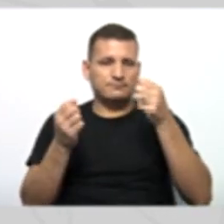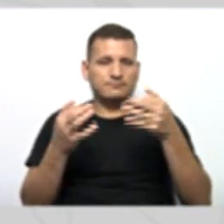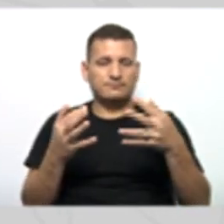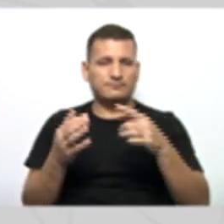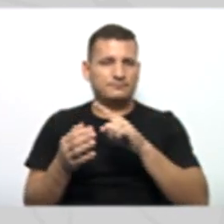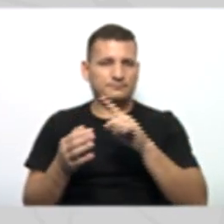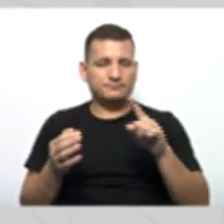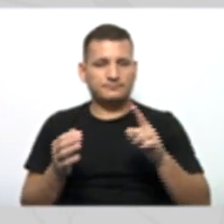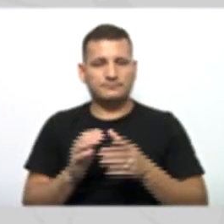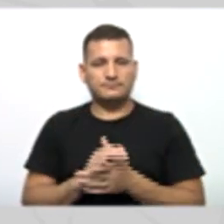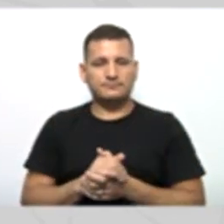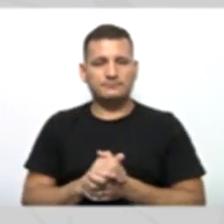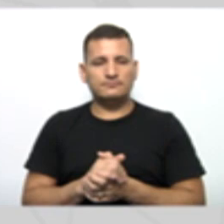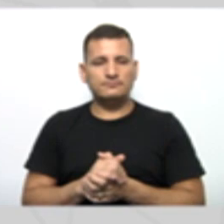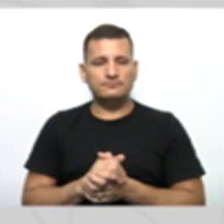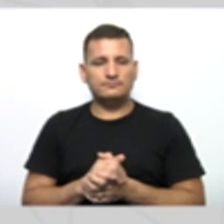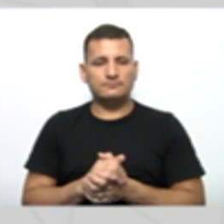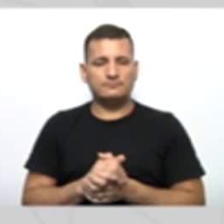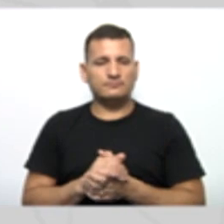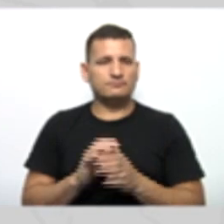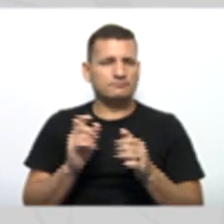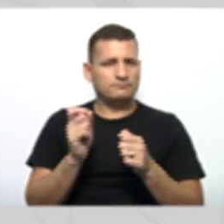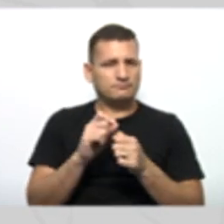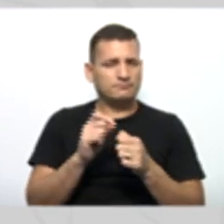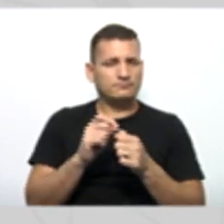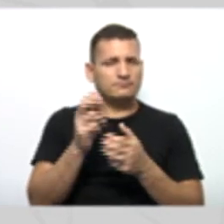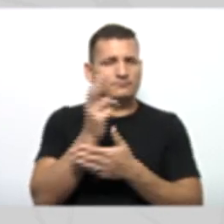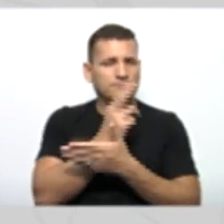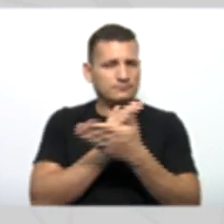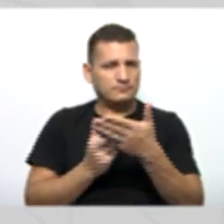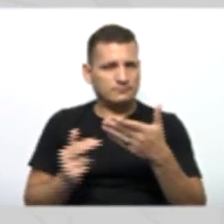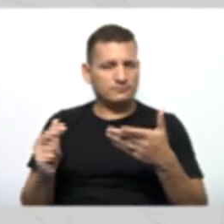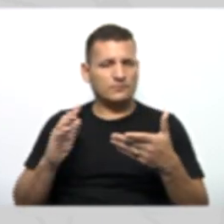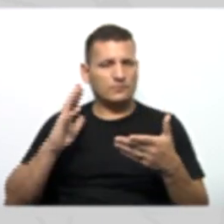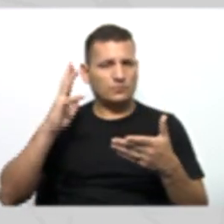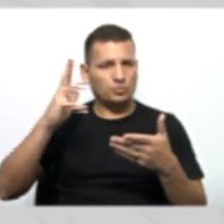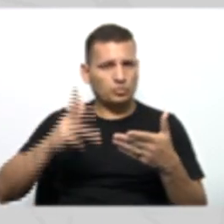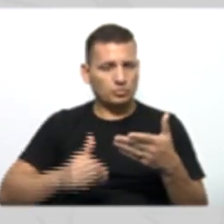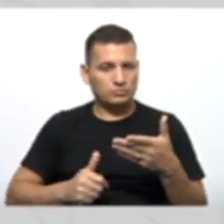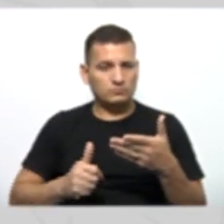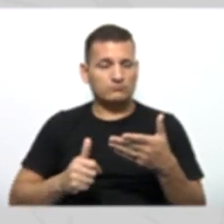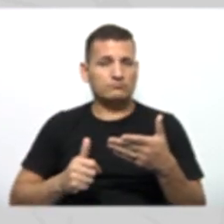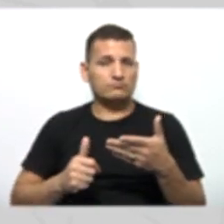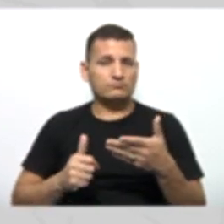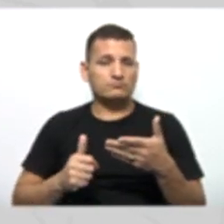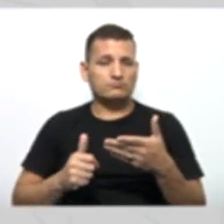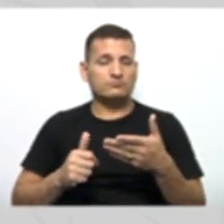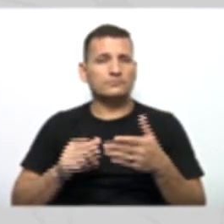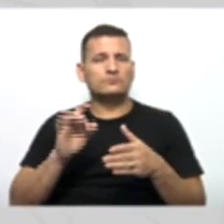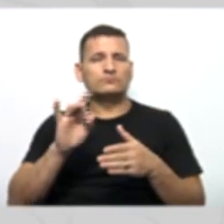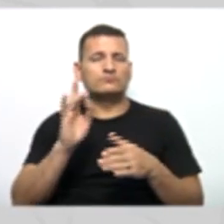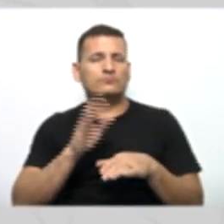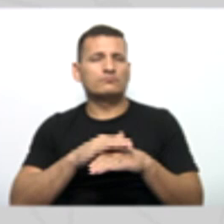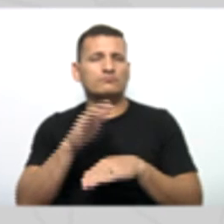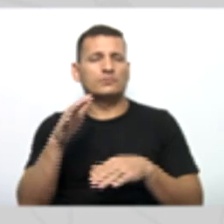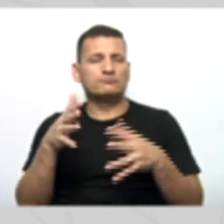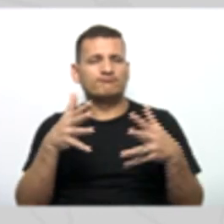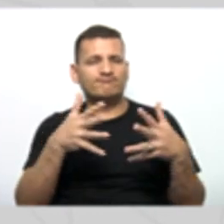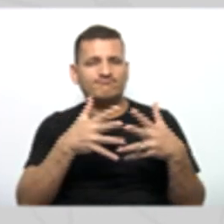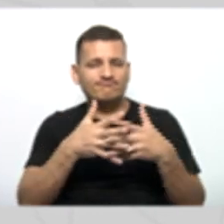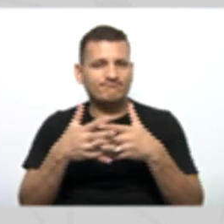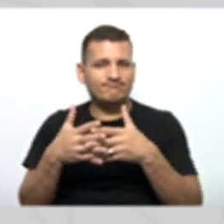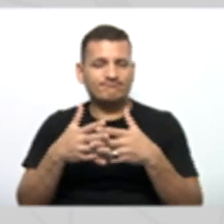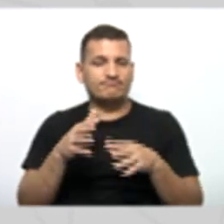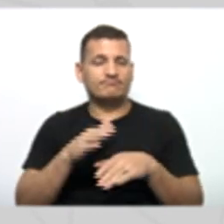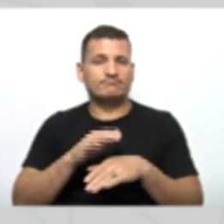ó? Vai fazer todo o diagrama de sequência? Gente, trabalhos mais complexos, certo?